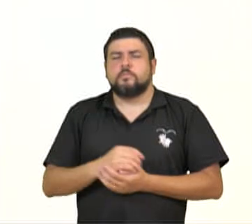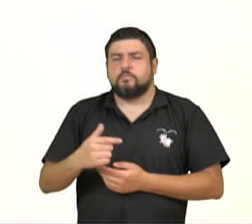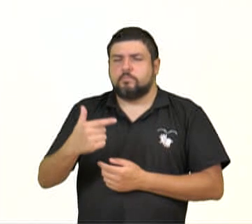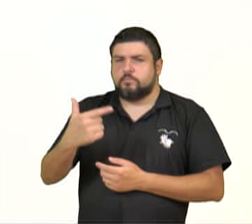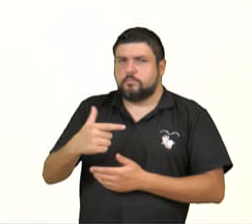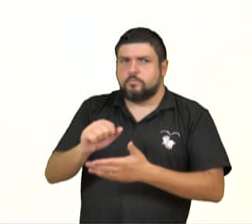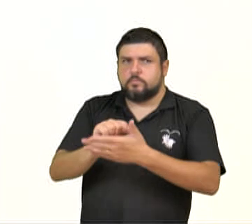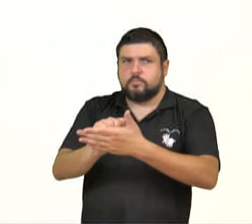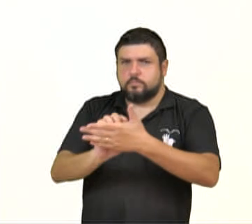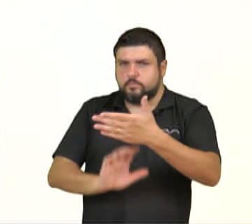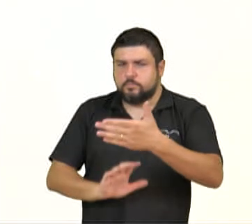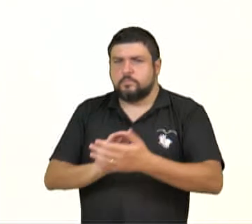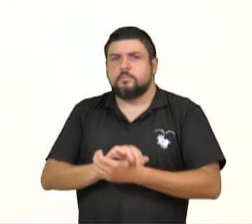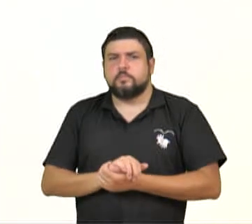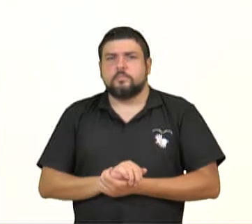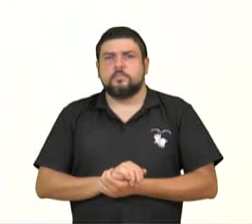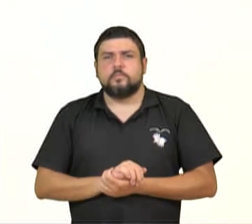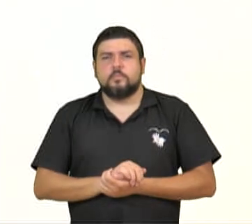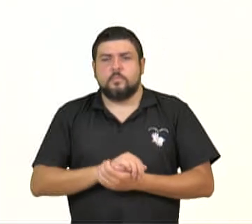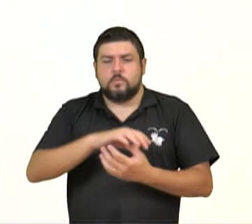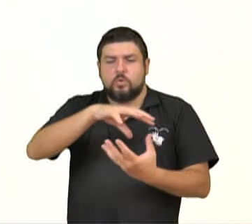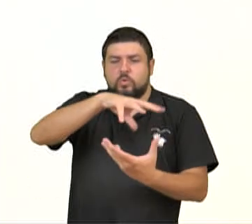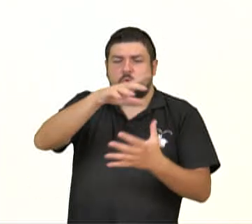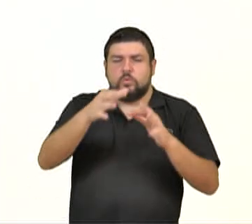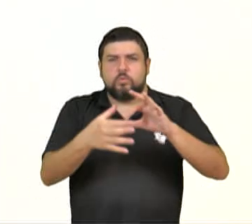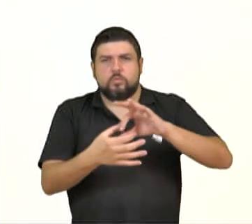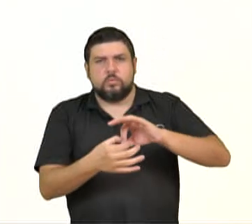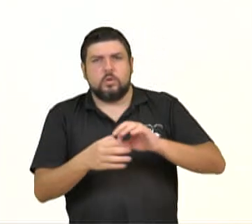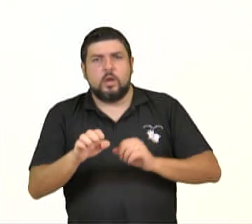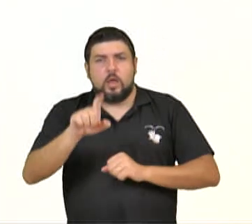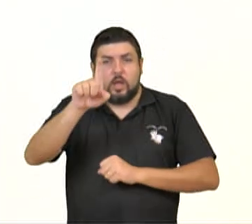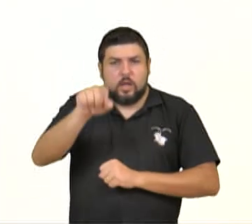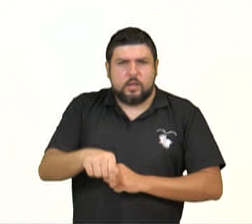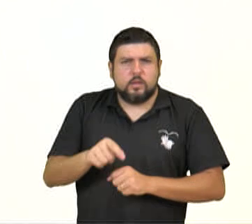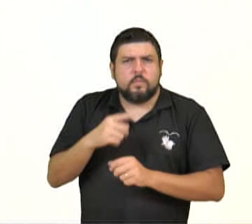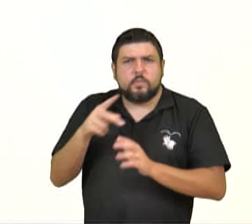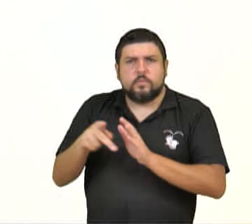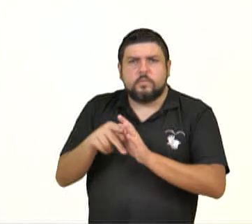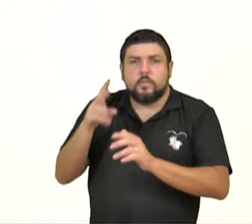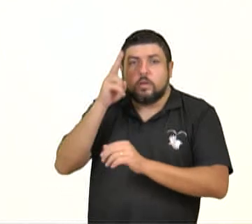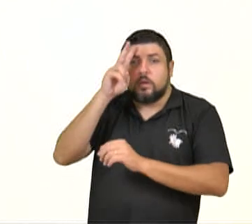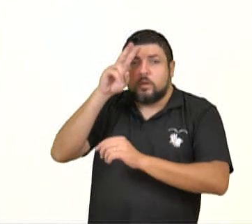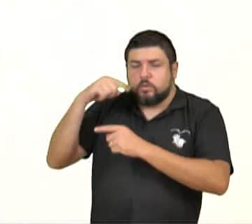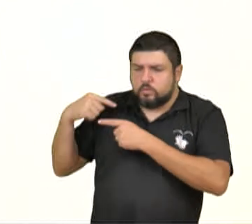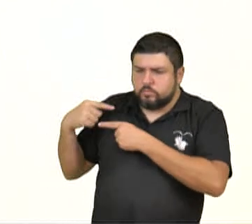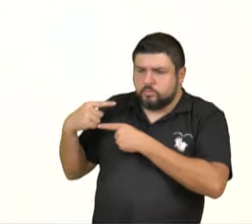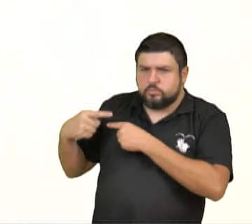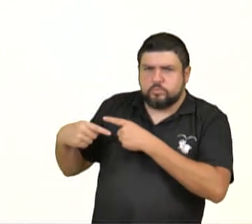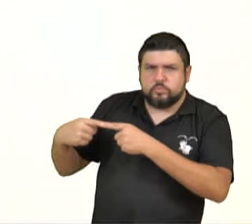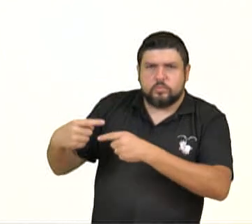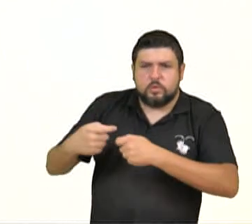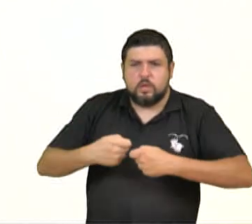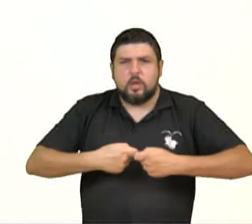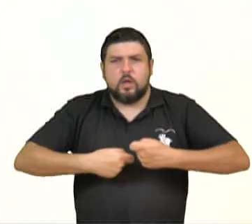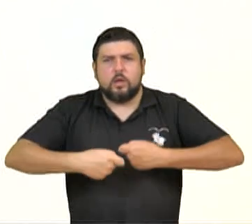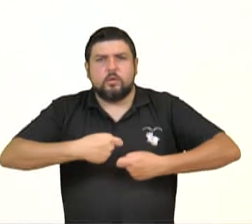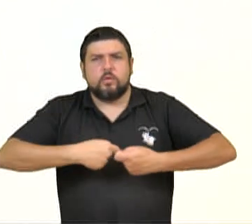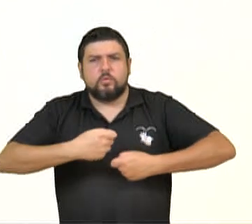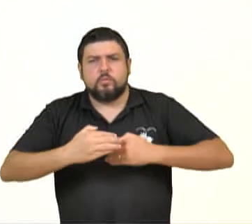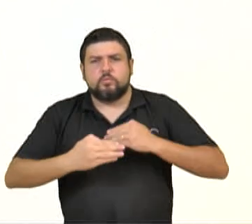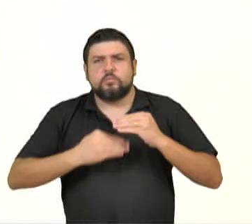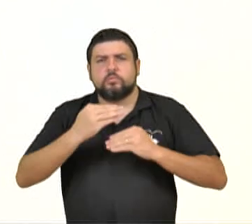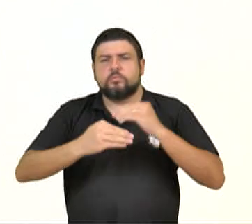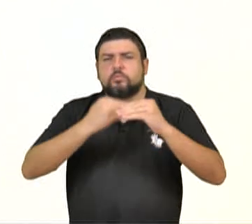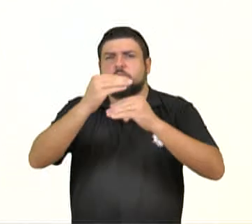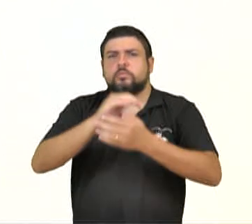a globalização é vista atualmente como um imperativo histórico que condiciona a evolução da economia. Ela procura